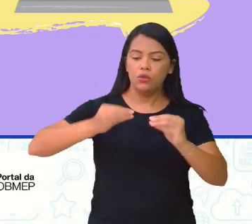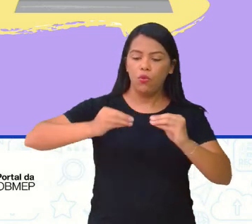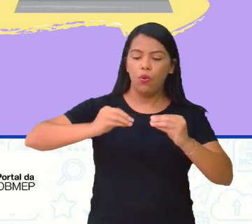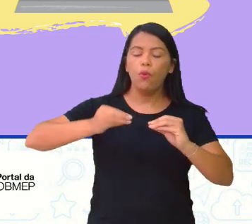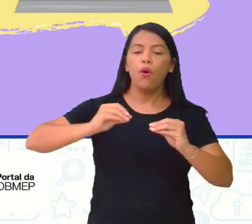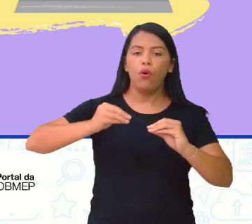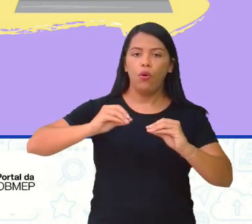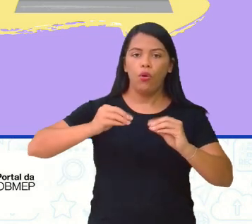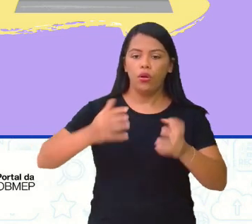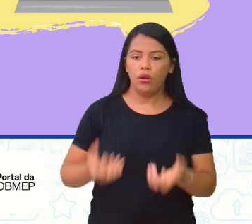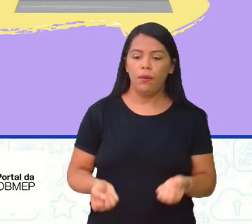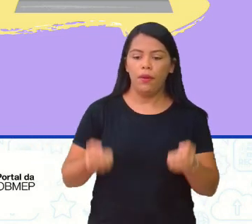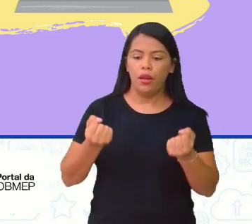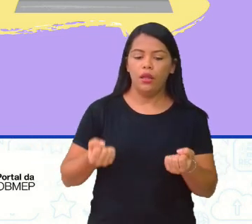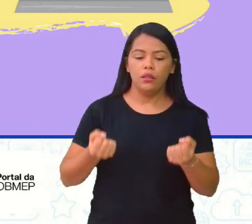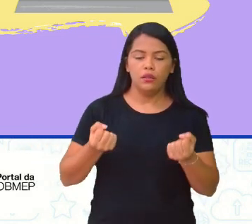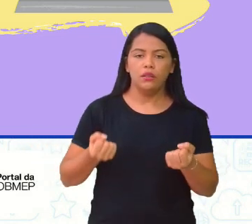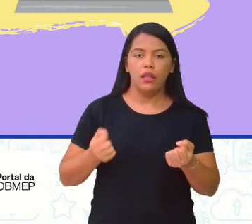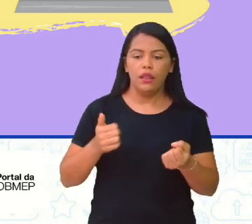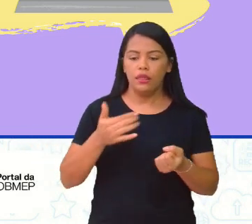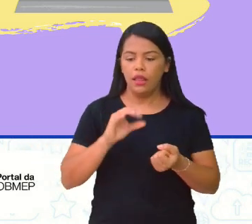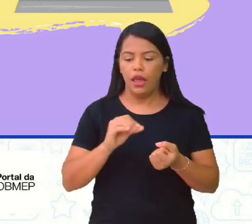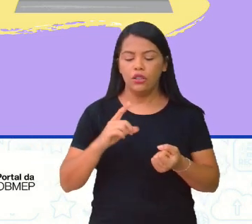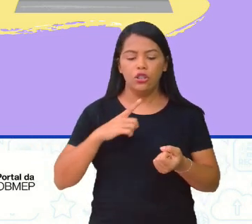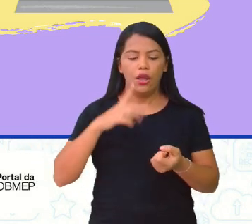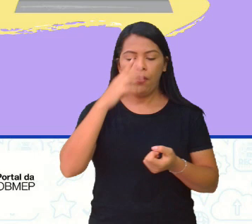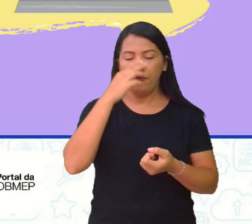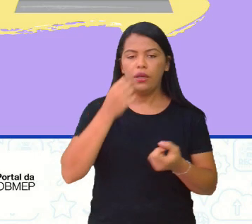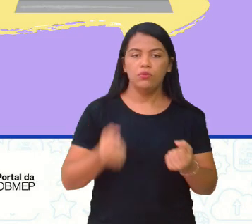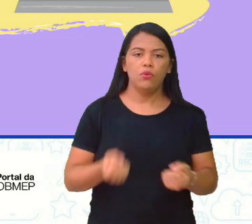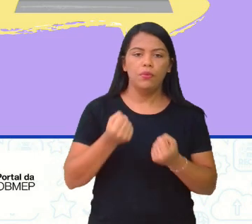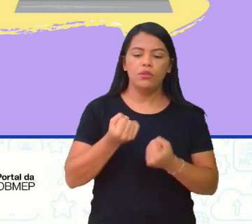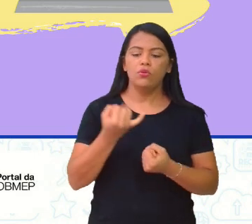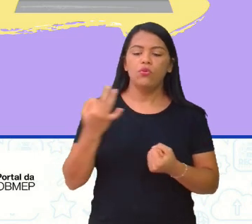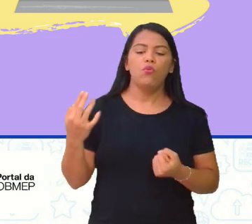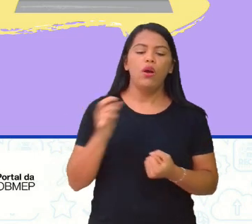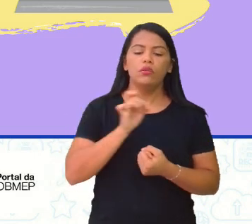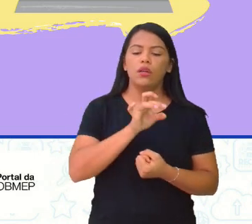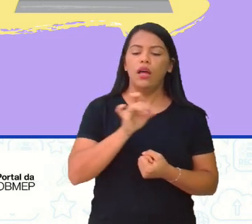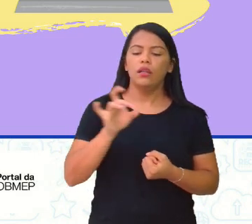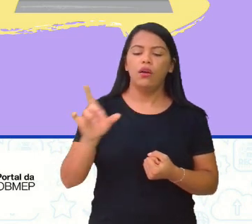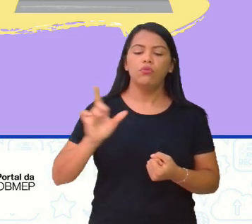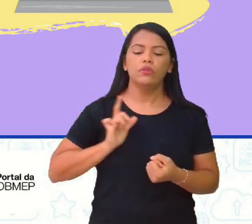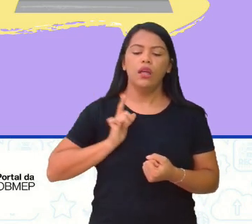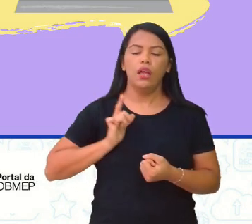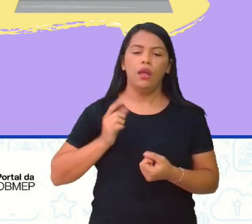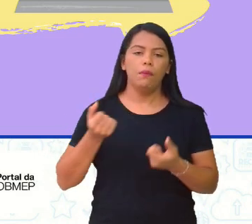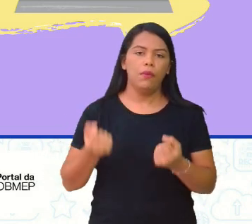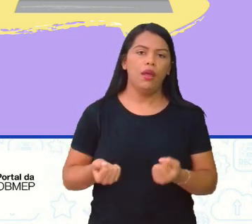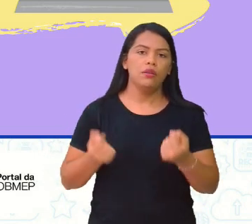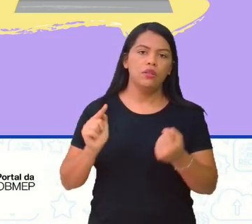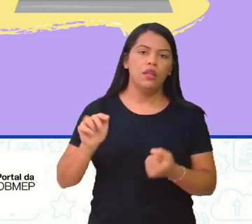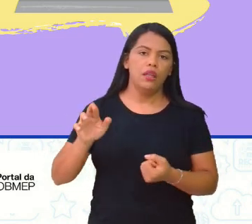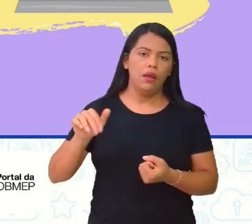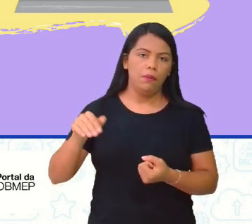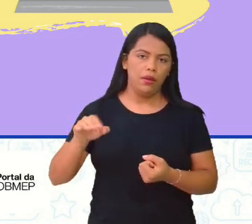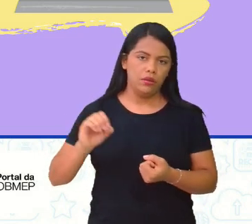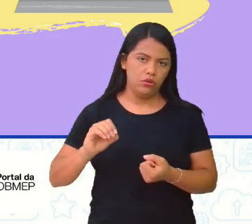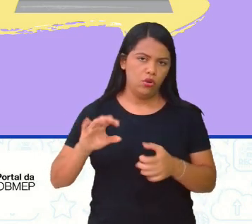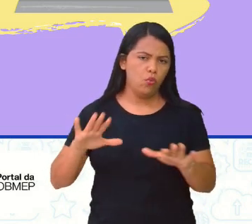peso. Quantos gramas pesa cada um? Cada um de quem, gente? Estou falando dos